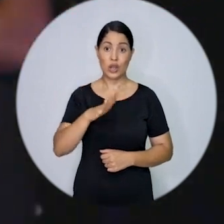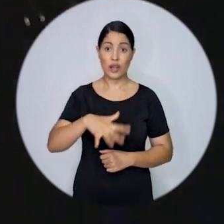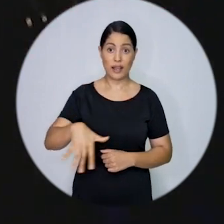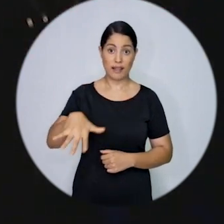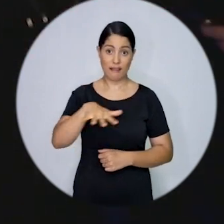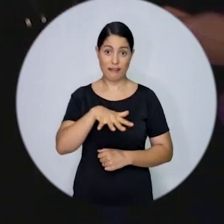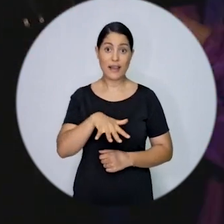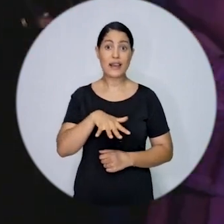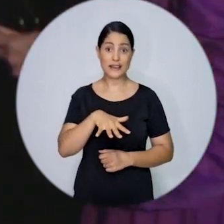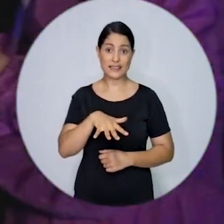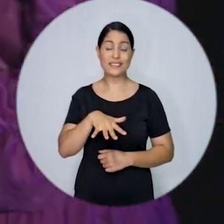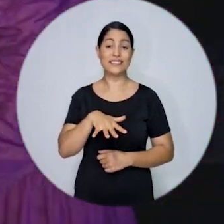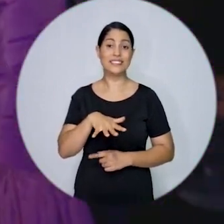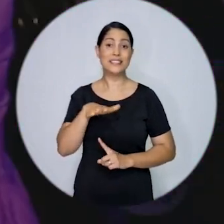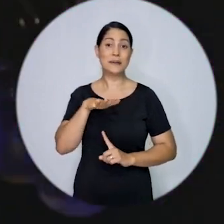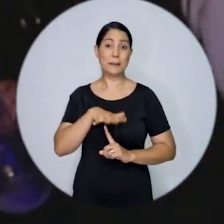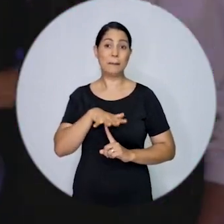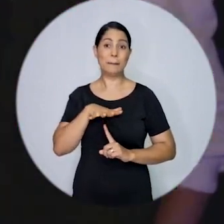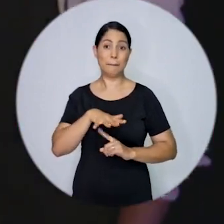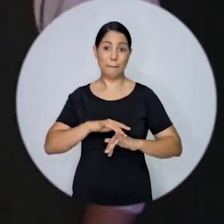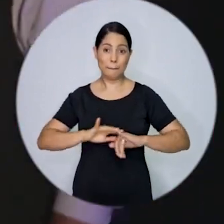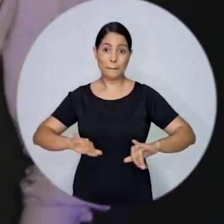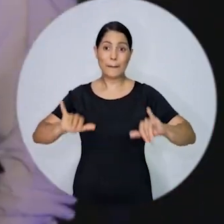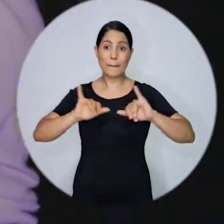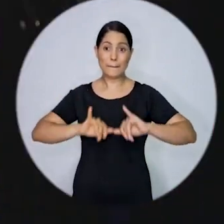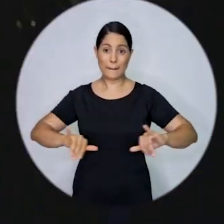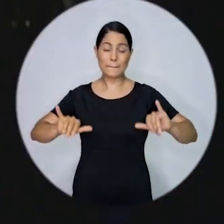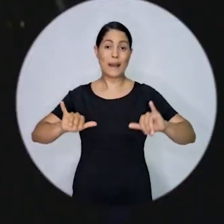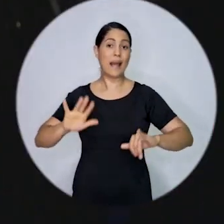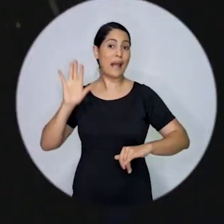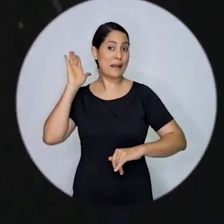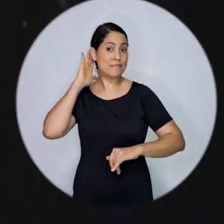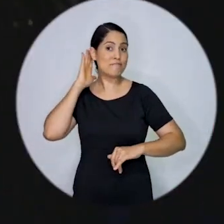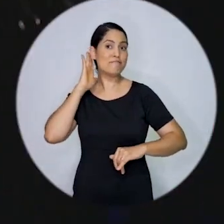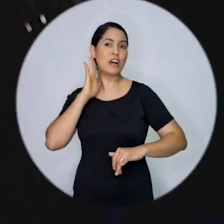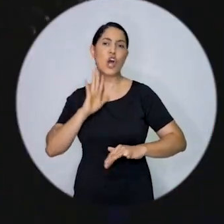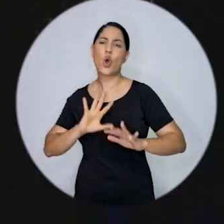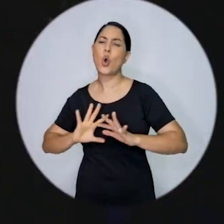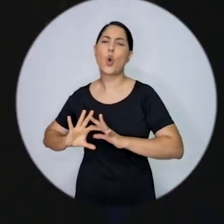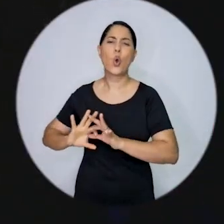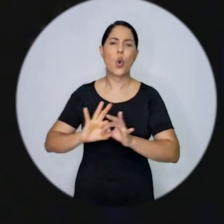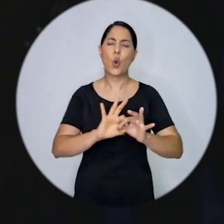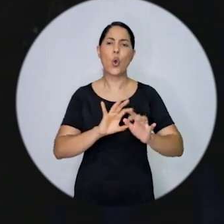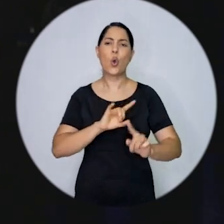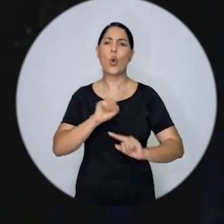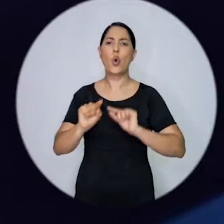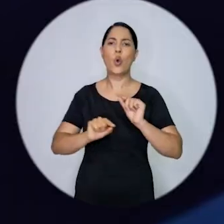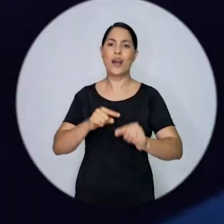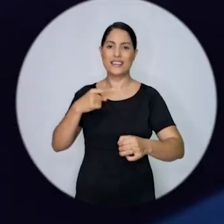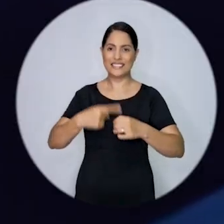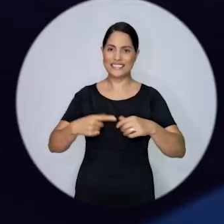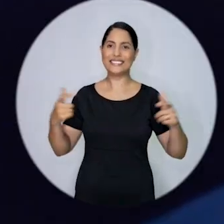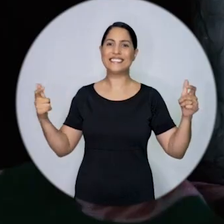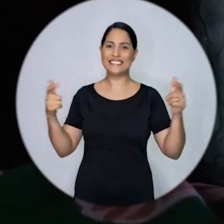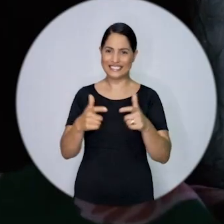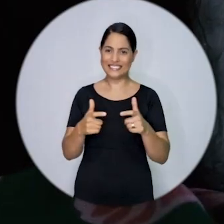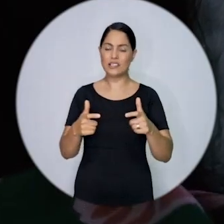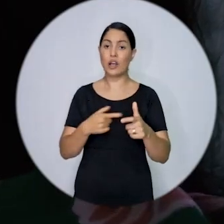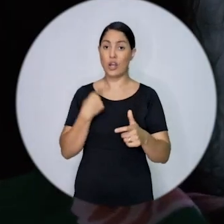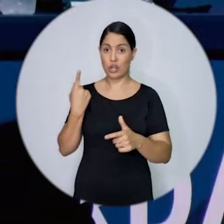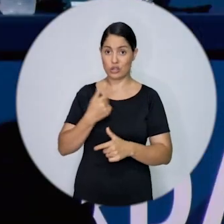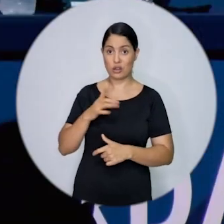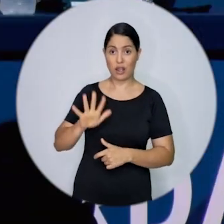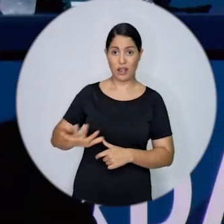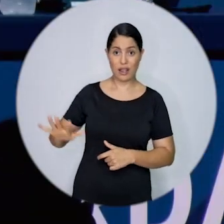aqui apoiando esse evento e também numa expectativa de levar todos os projetos da OAB Nacional. Interiorização,